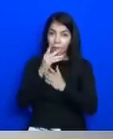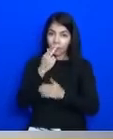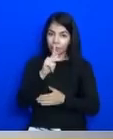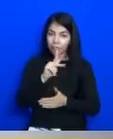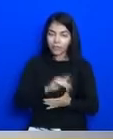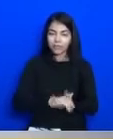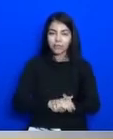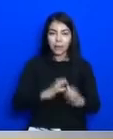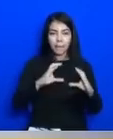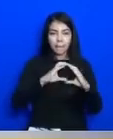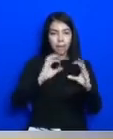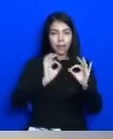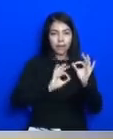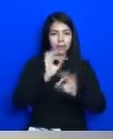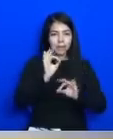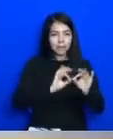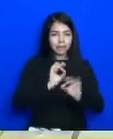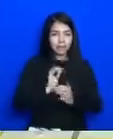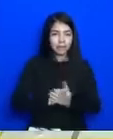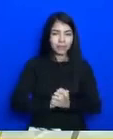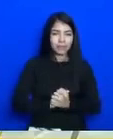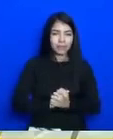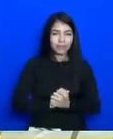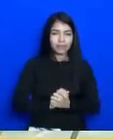aposta. Bolas posicionadas.